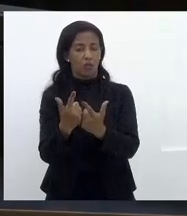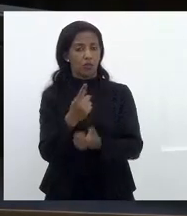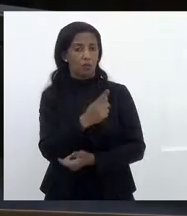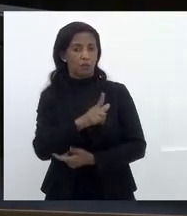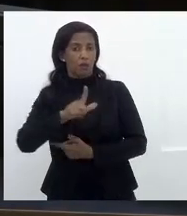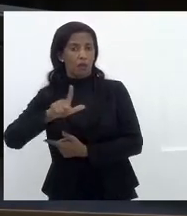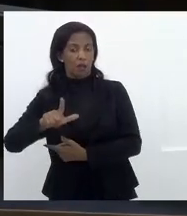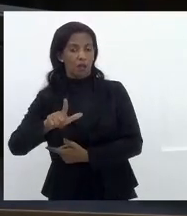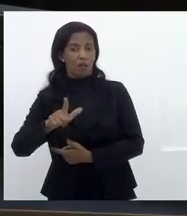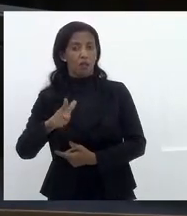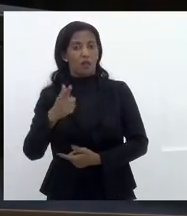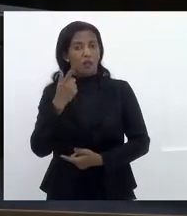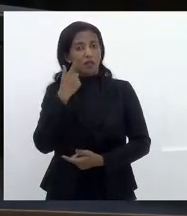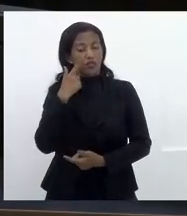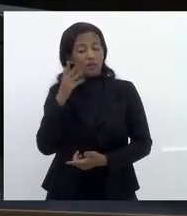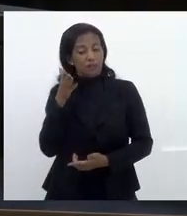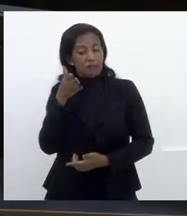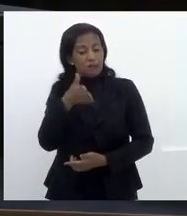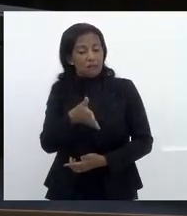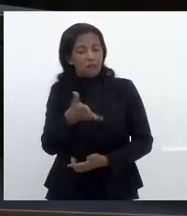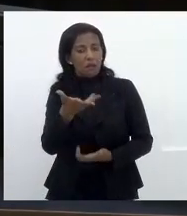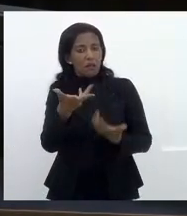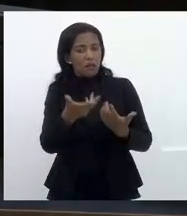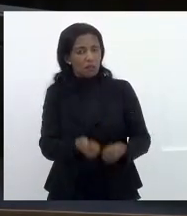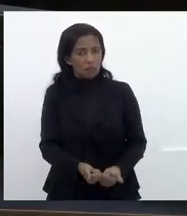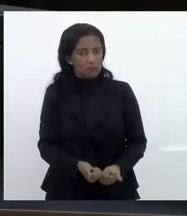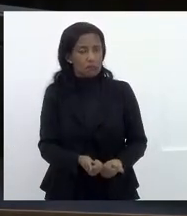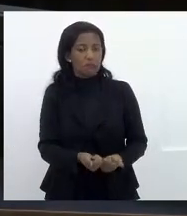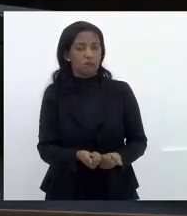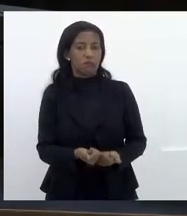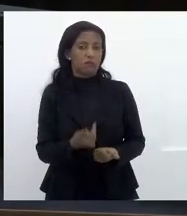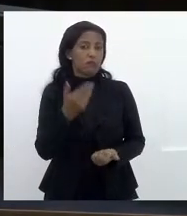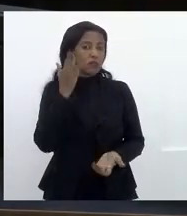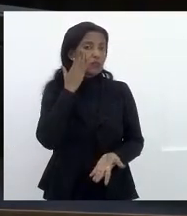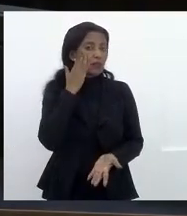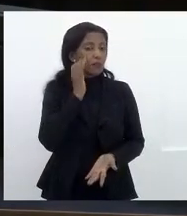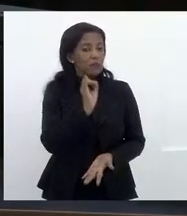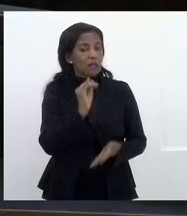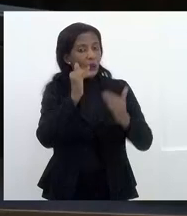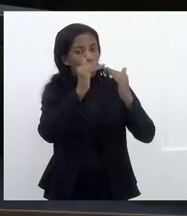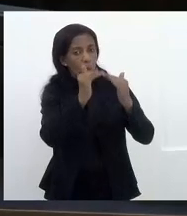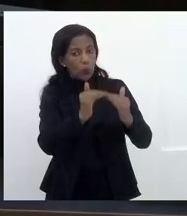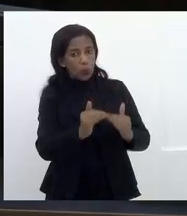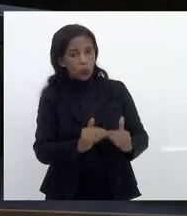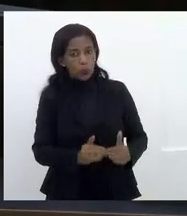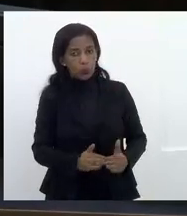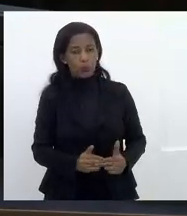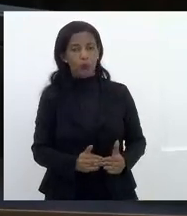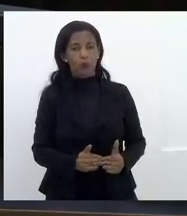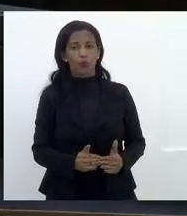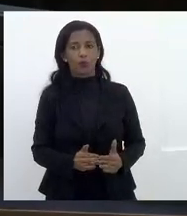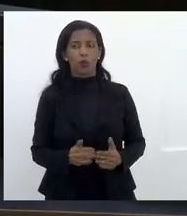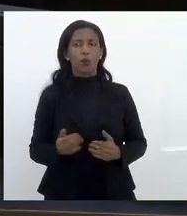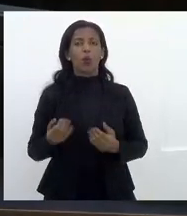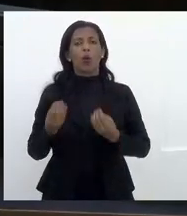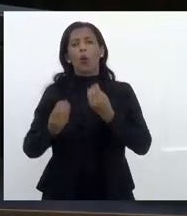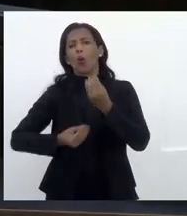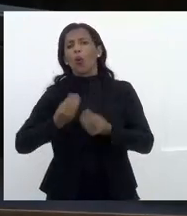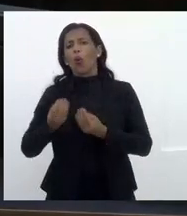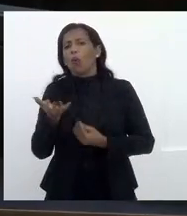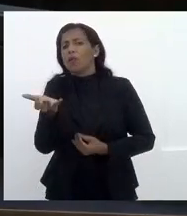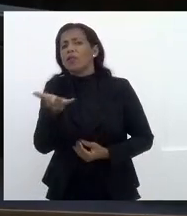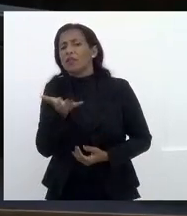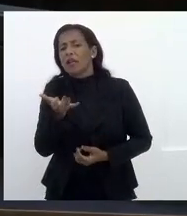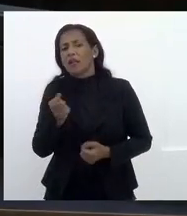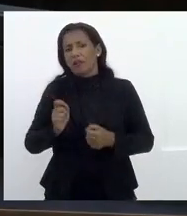projeto a gente vai ter que submeter o regime de recuperação fiscal para saber se está exatamente como eles querem